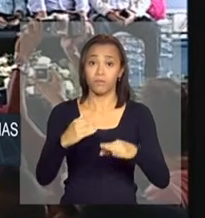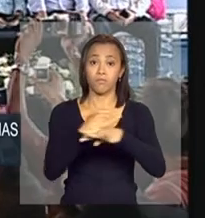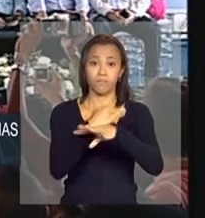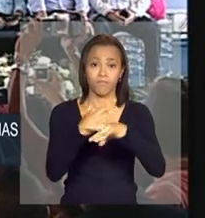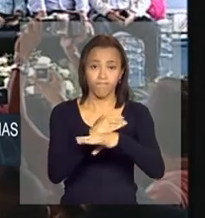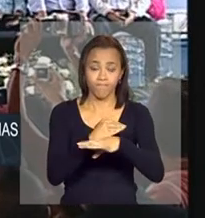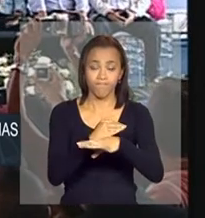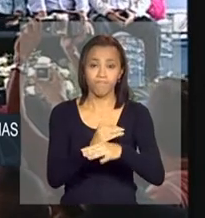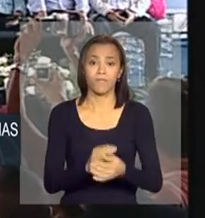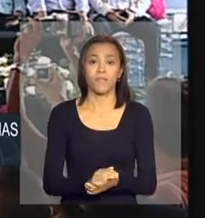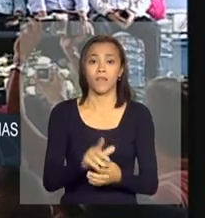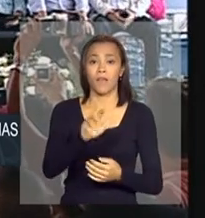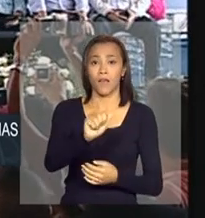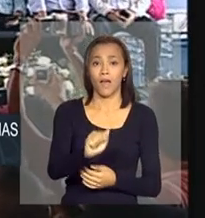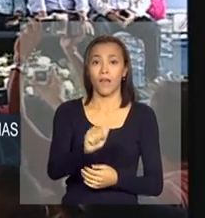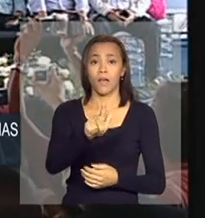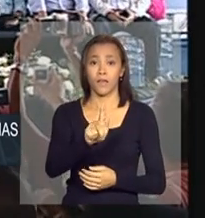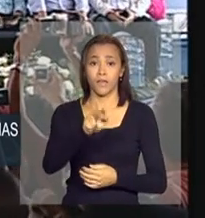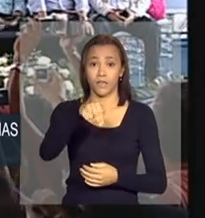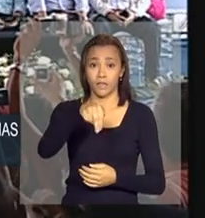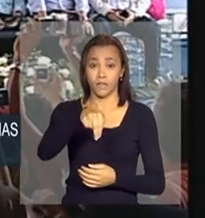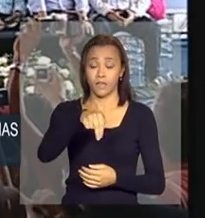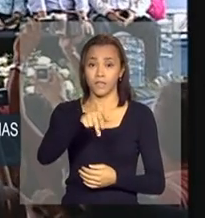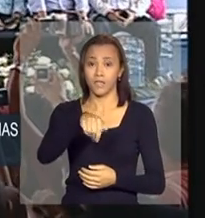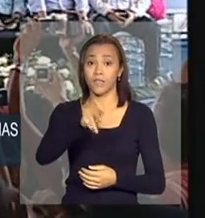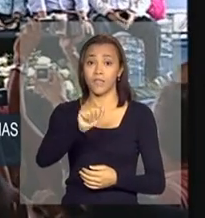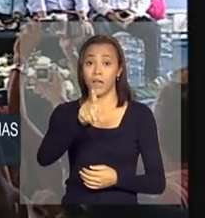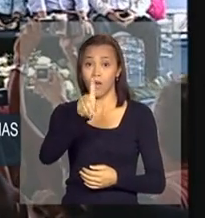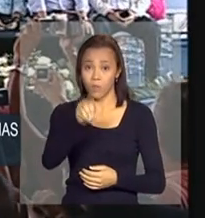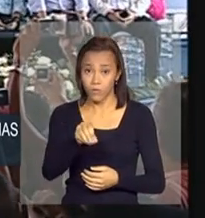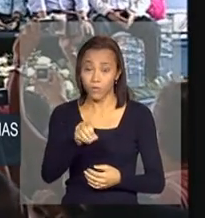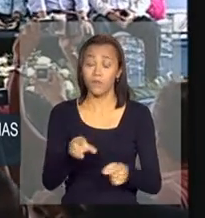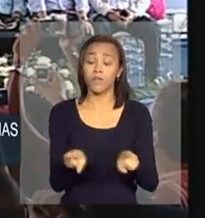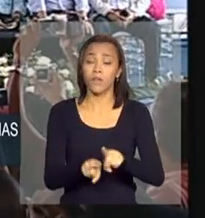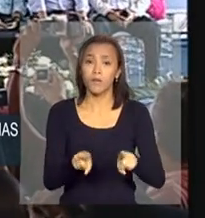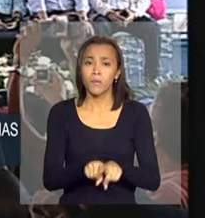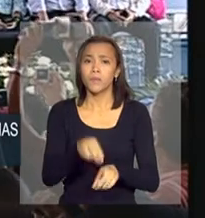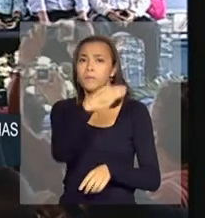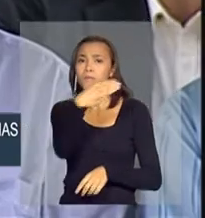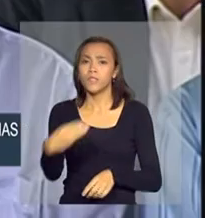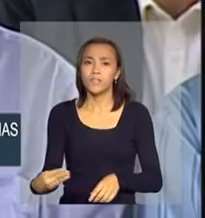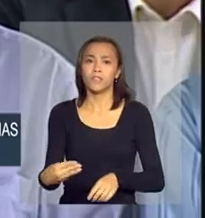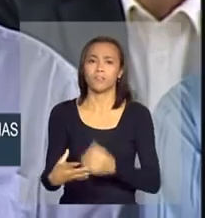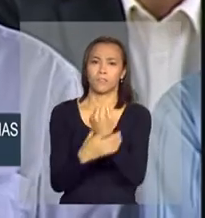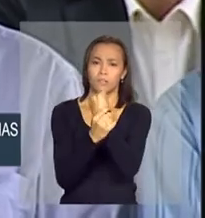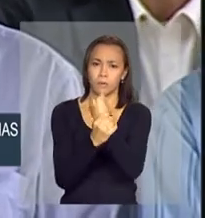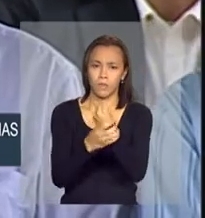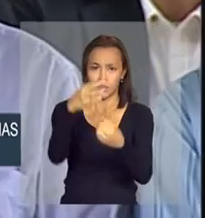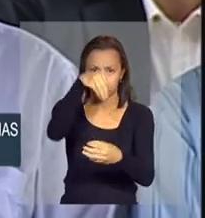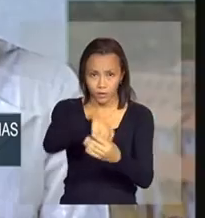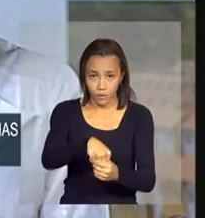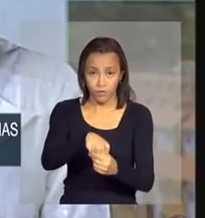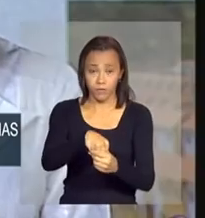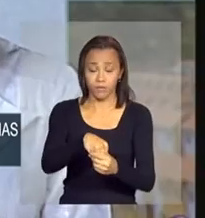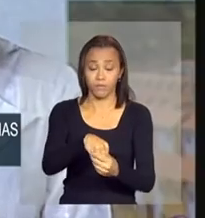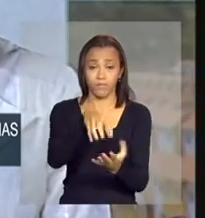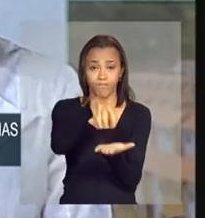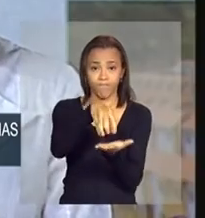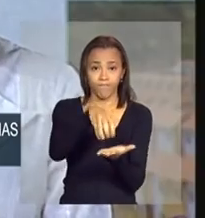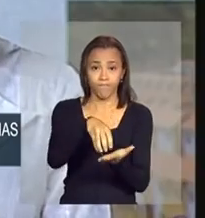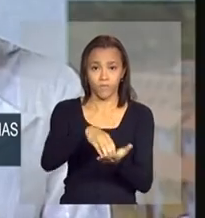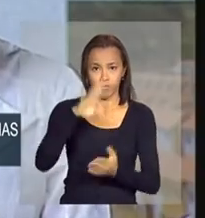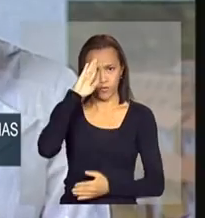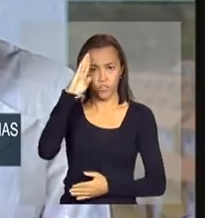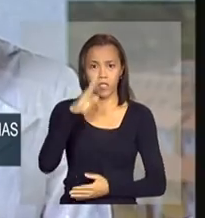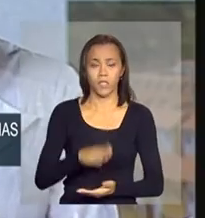cidades meninos pra guinaldo Ribeiro o ministro da segurança institucional o